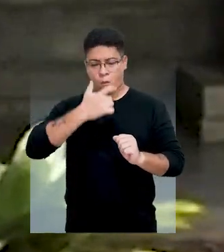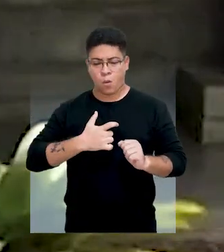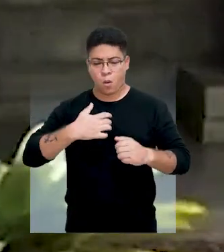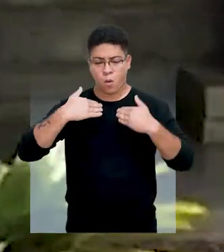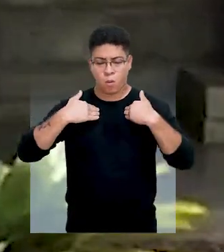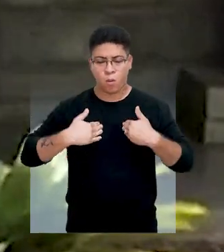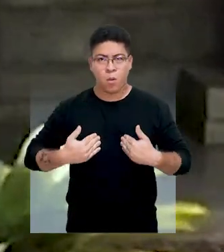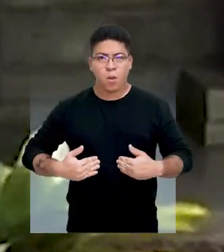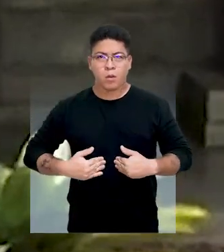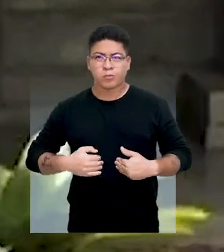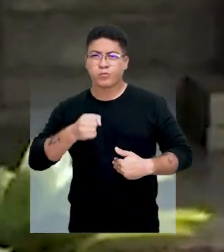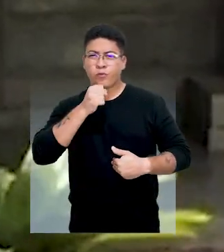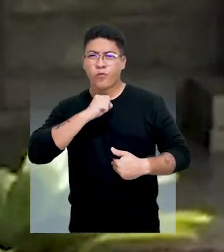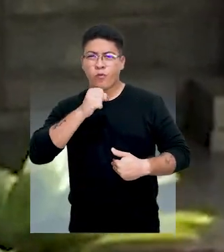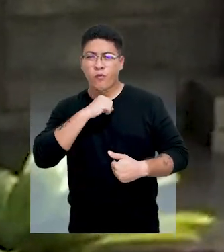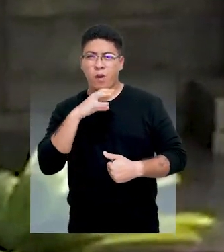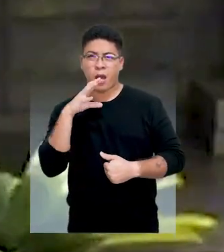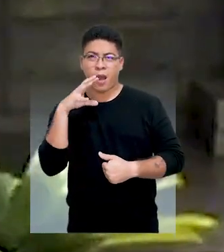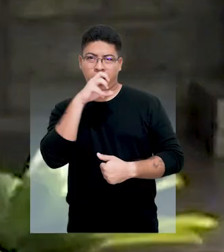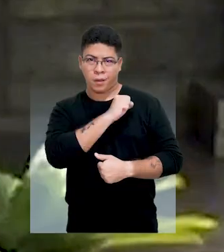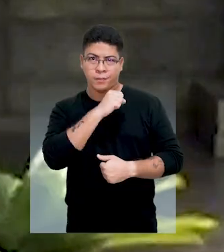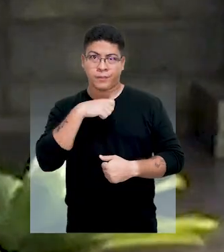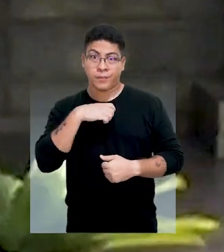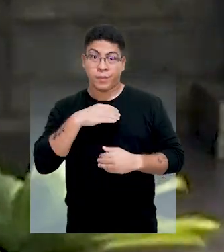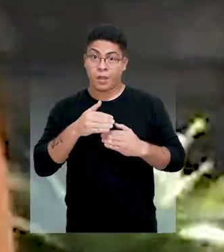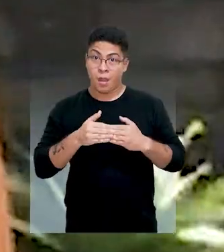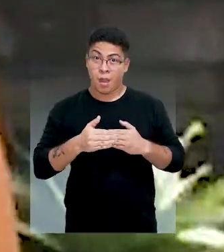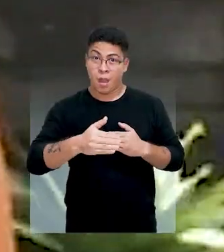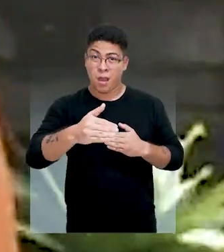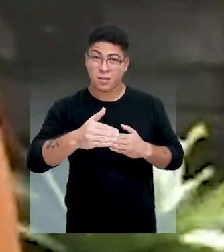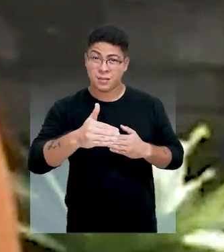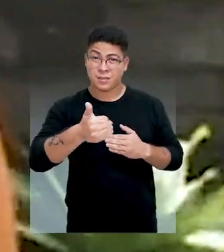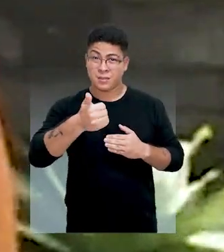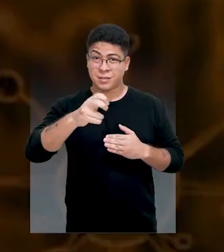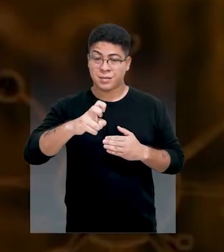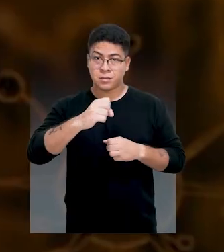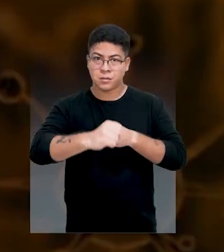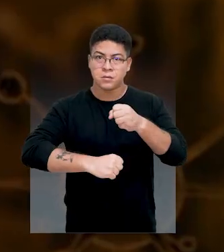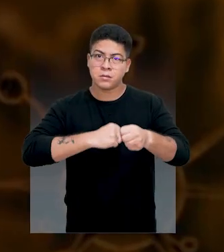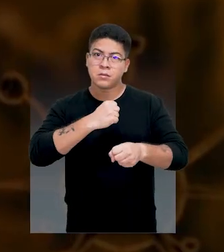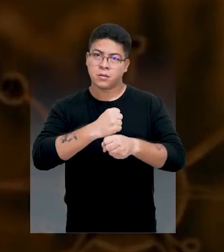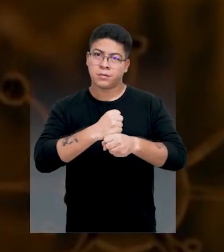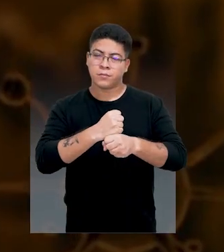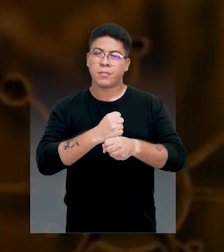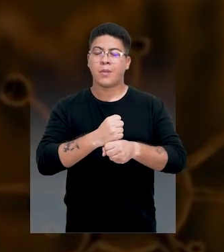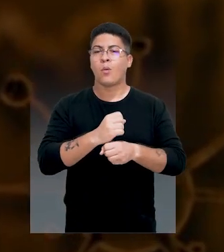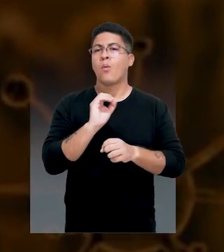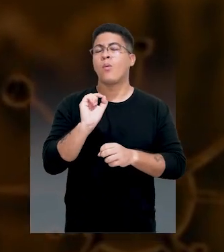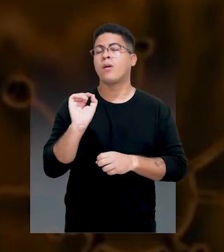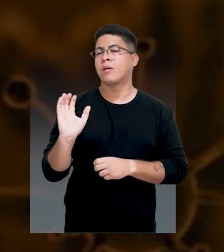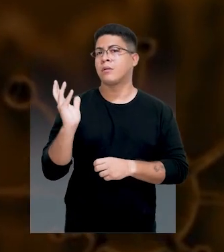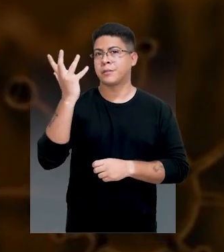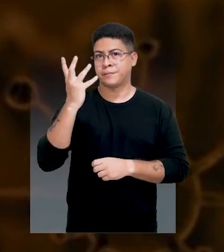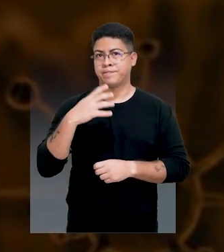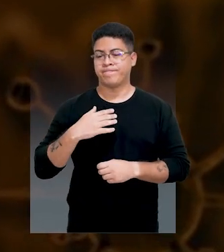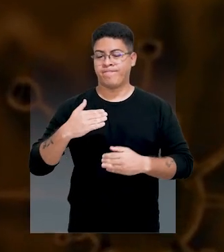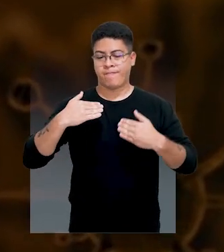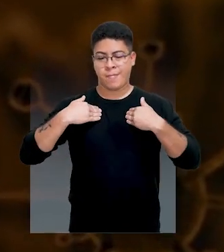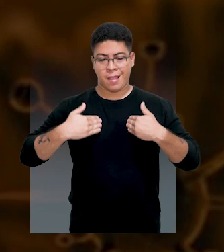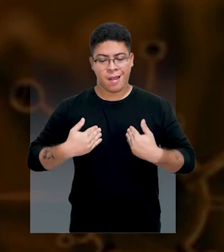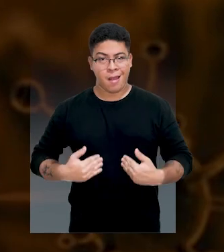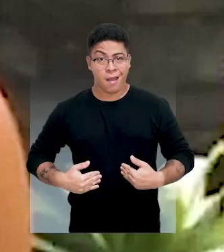apresentar um envelhecimento biológico de até 15 anos. O que acontece é que o envelhecimento biológico é diferente do